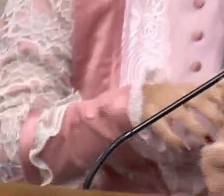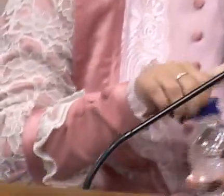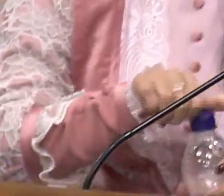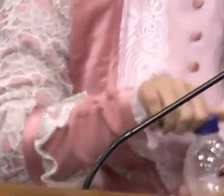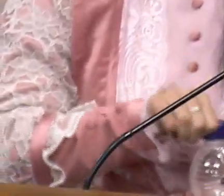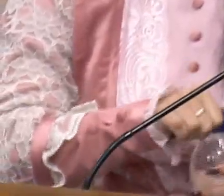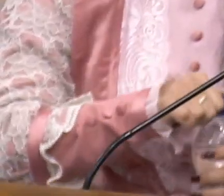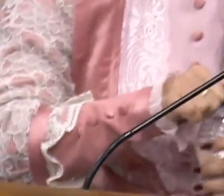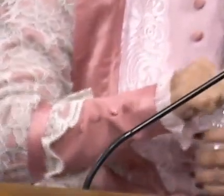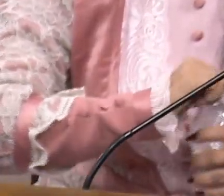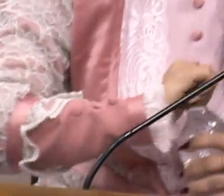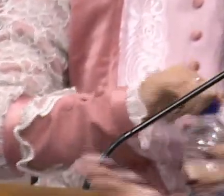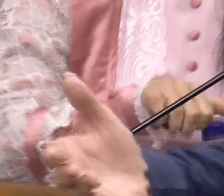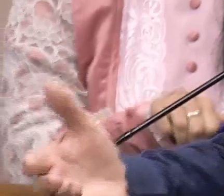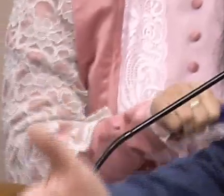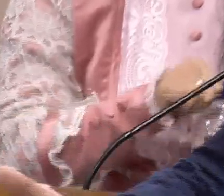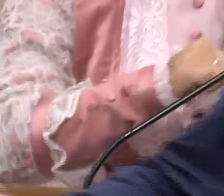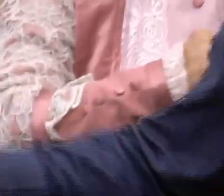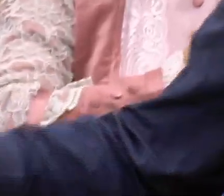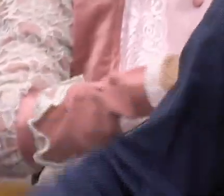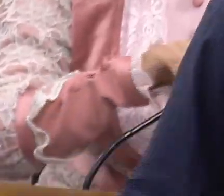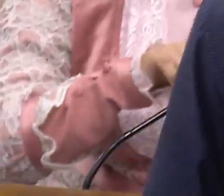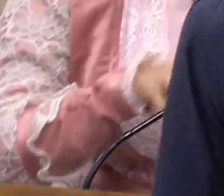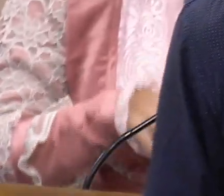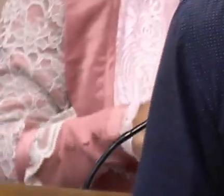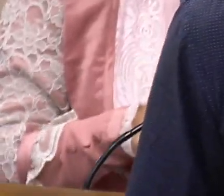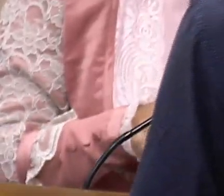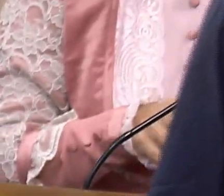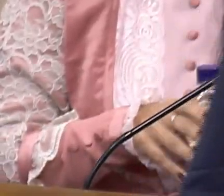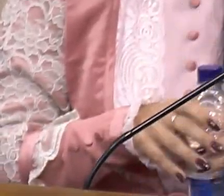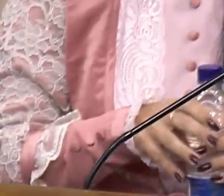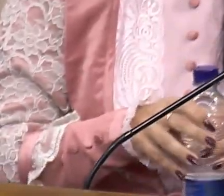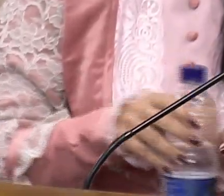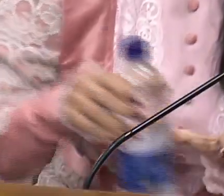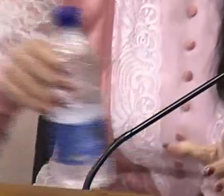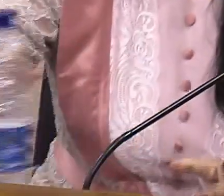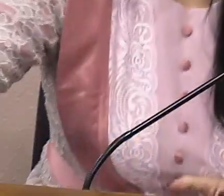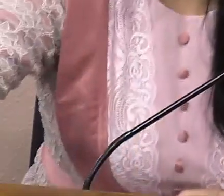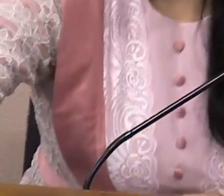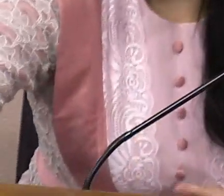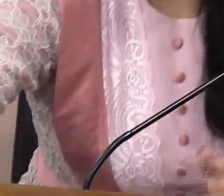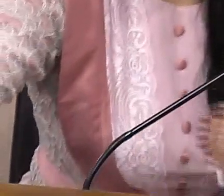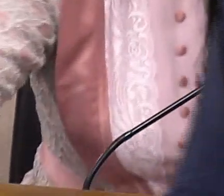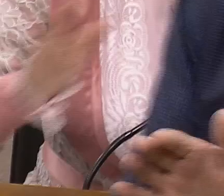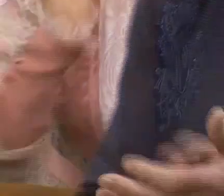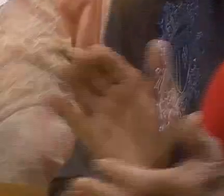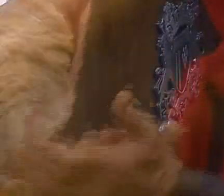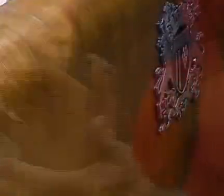dobrar minha espinha tem que ser depois de morto. Era isso, muito obrigado.